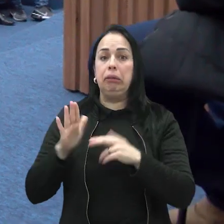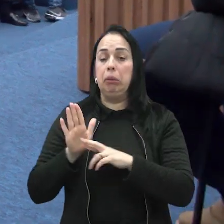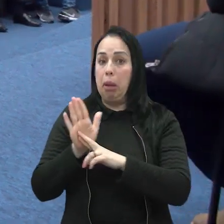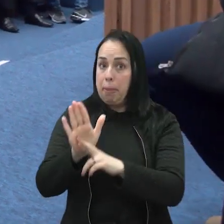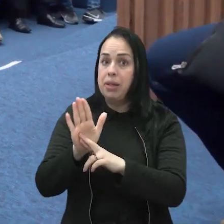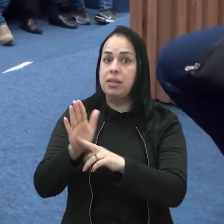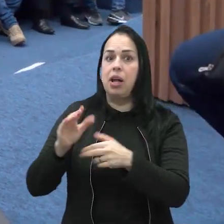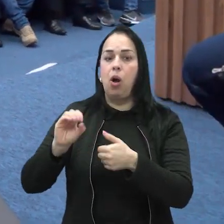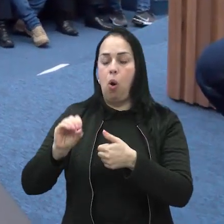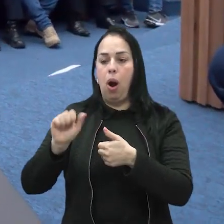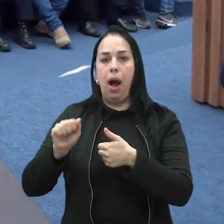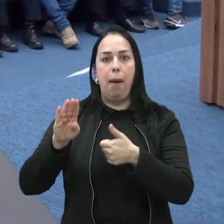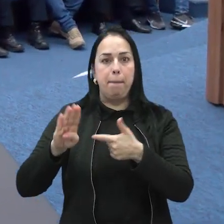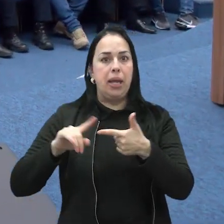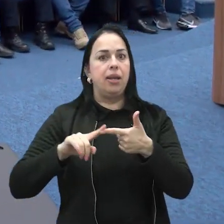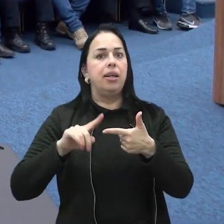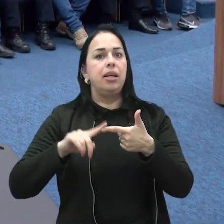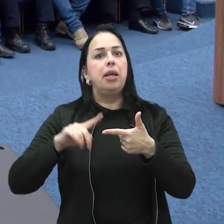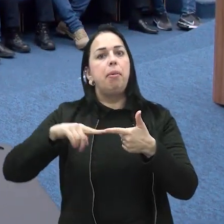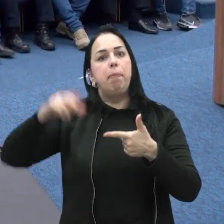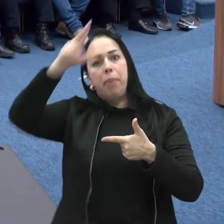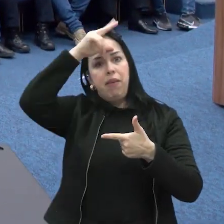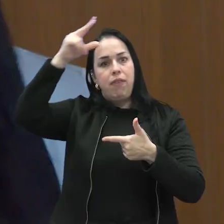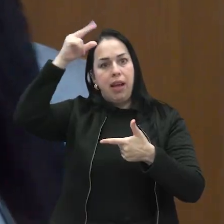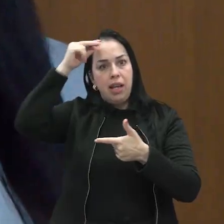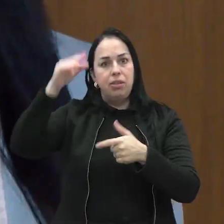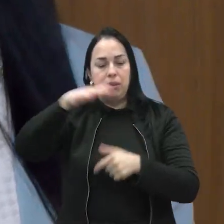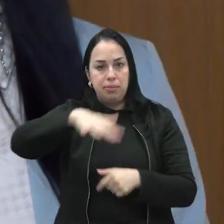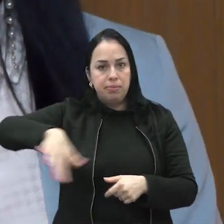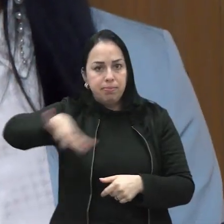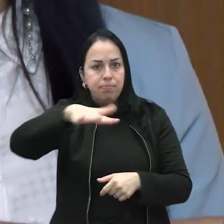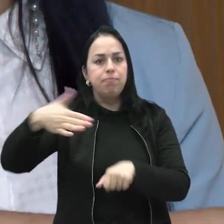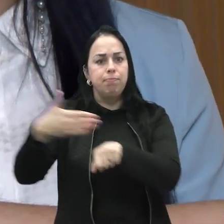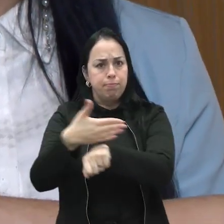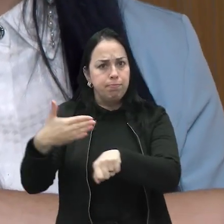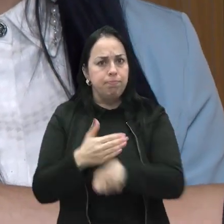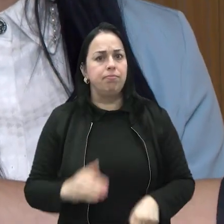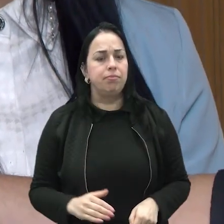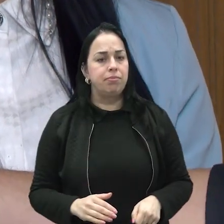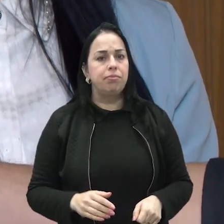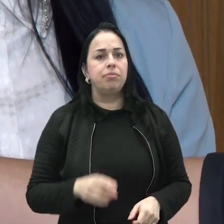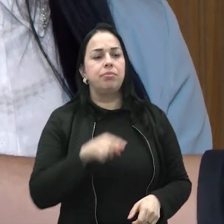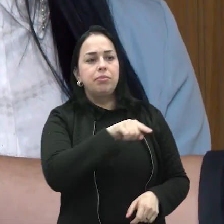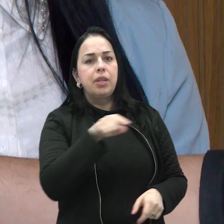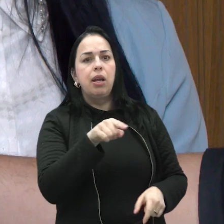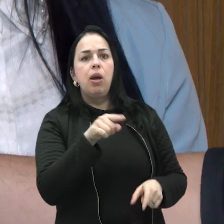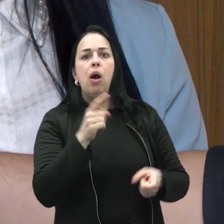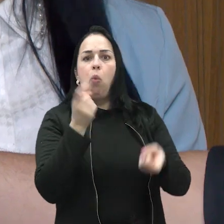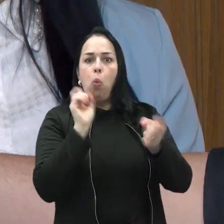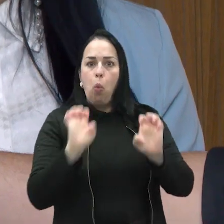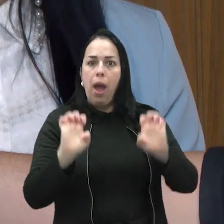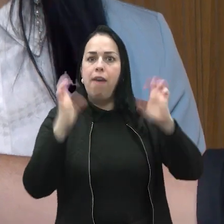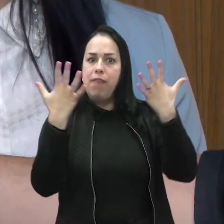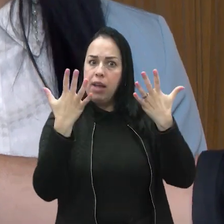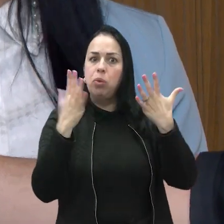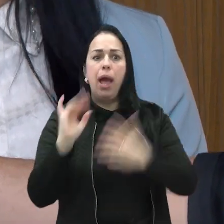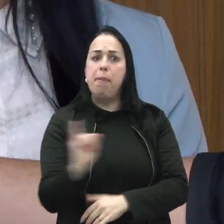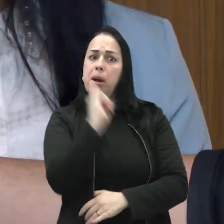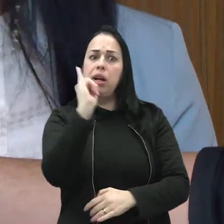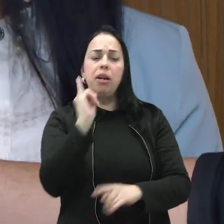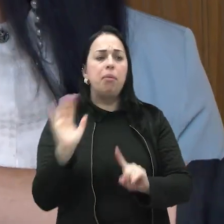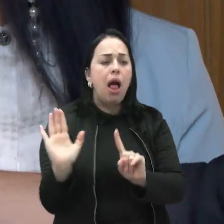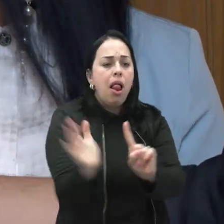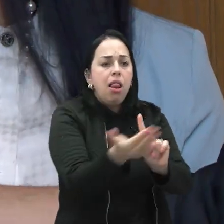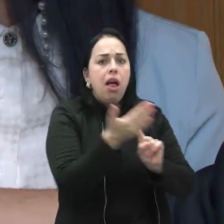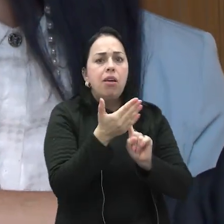de representantes da OAB e prefeitos da região. Olha, a importância do encontro é salvar vidas, é proteger pessoas